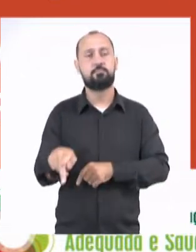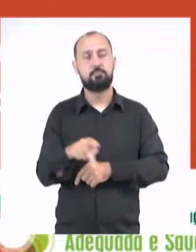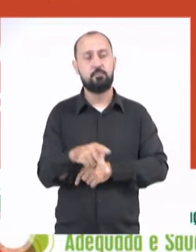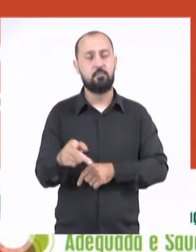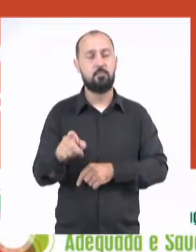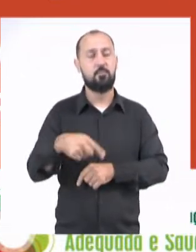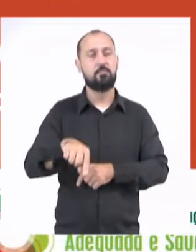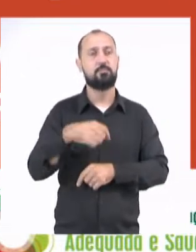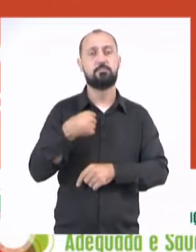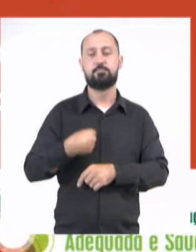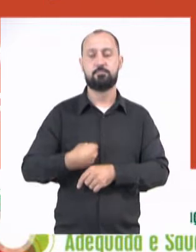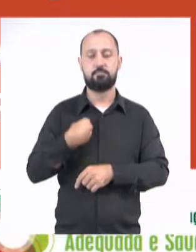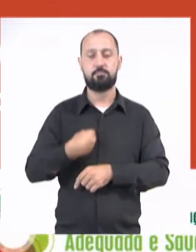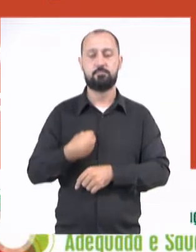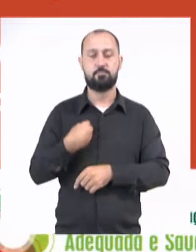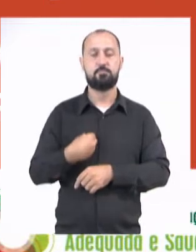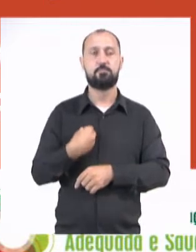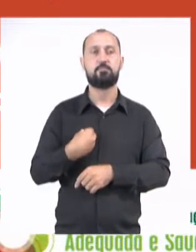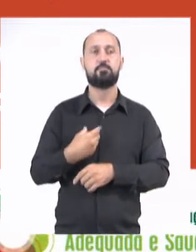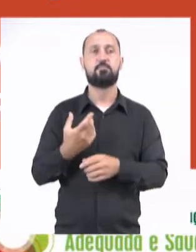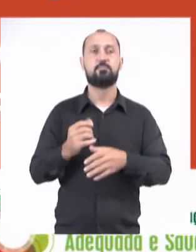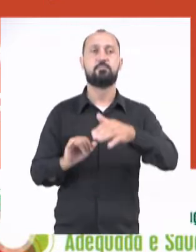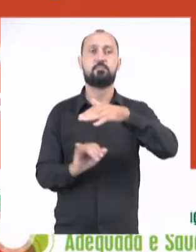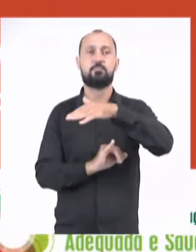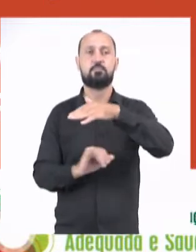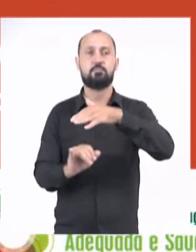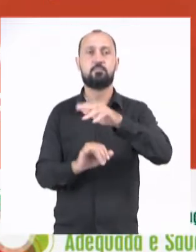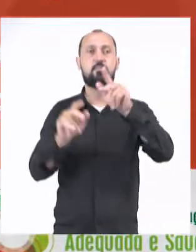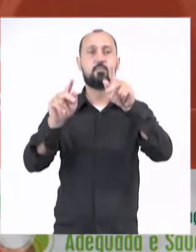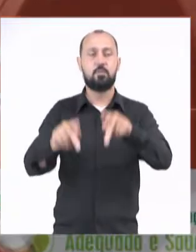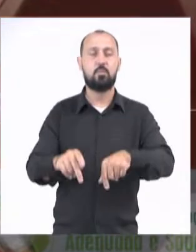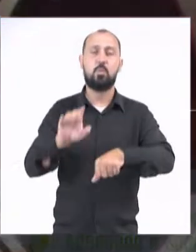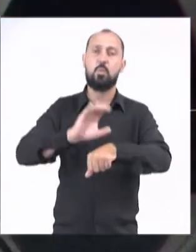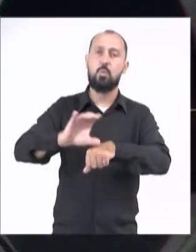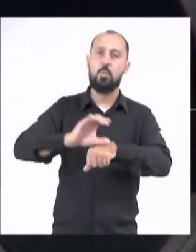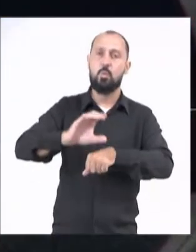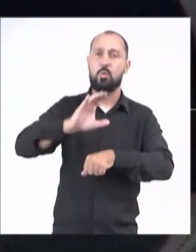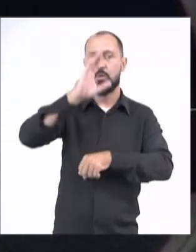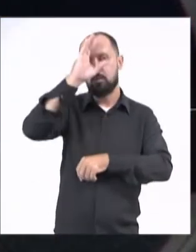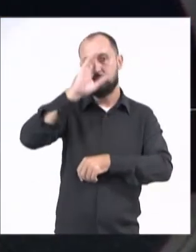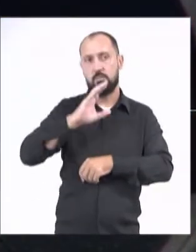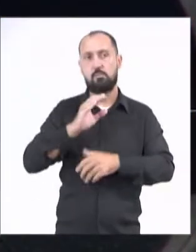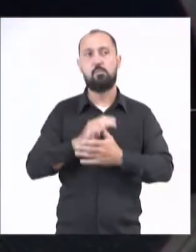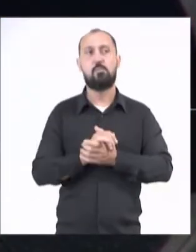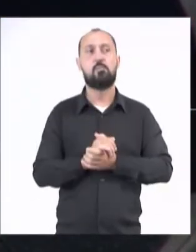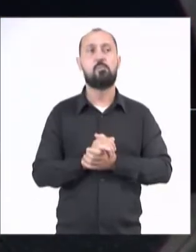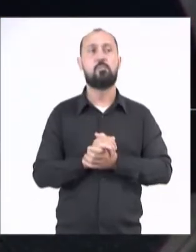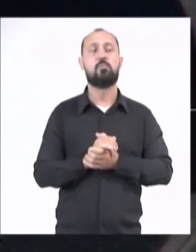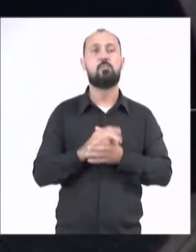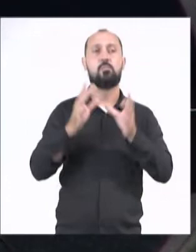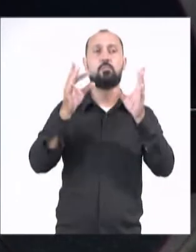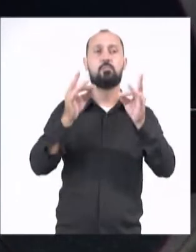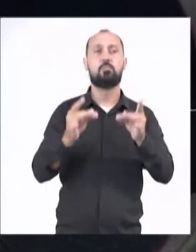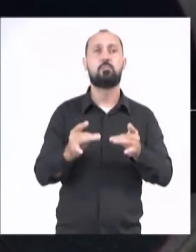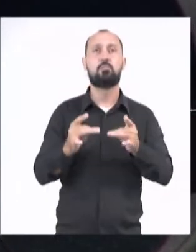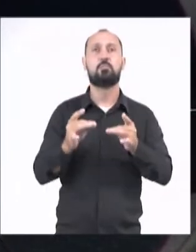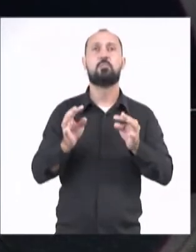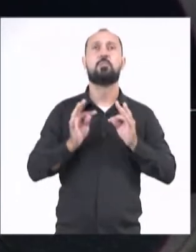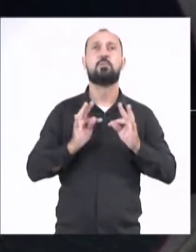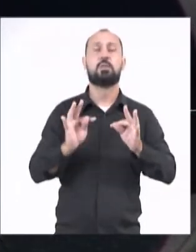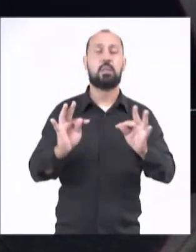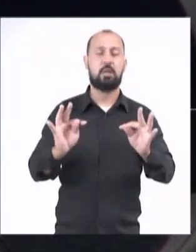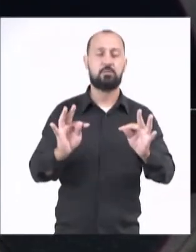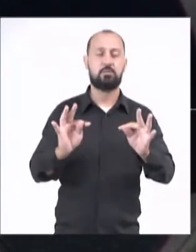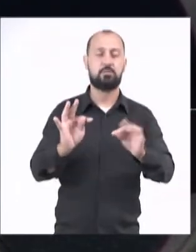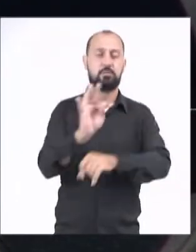nutrição, de uma faculdade pública, né, de ensino público gratuito, o debate técnico que a gente precisa para que essa